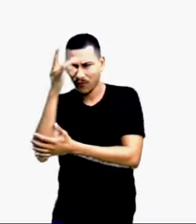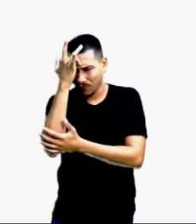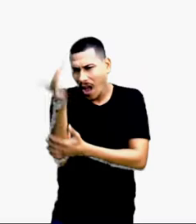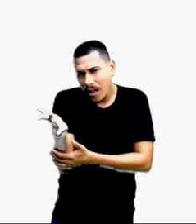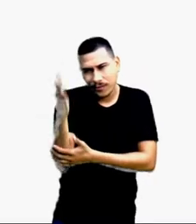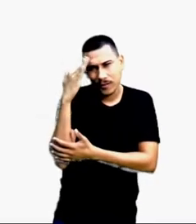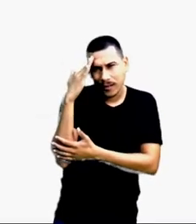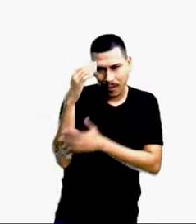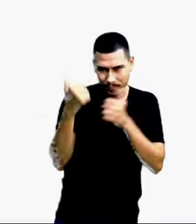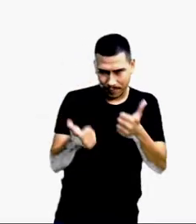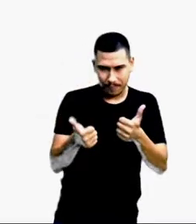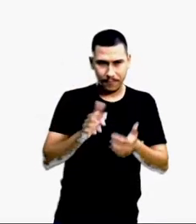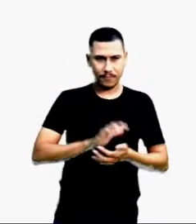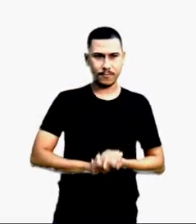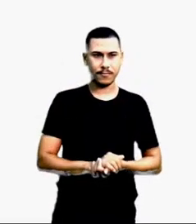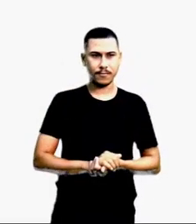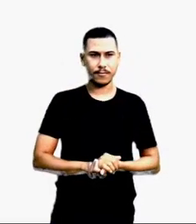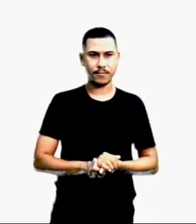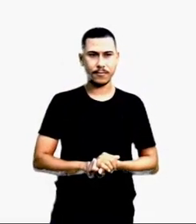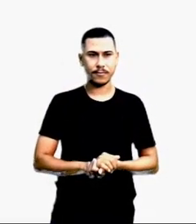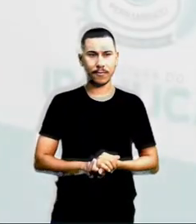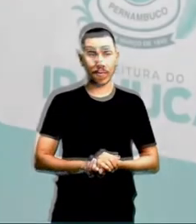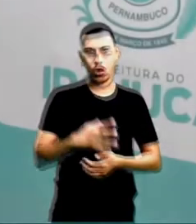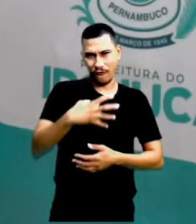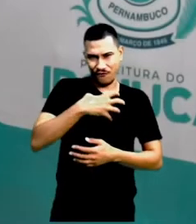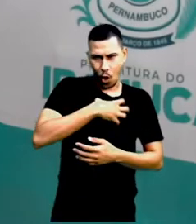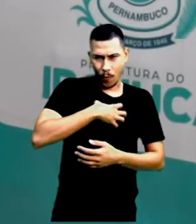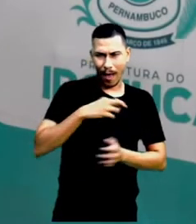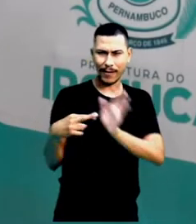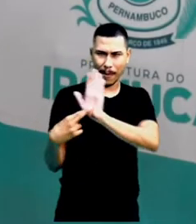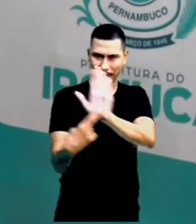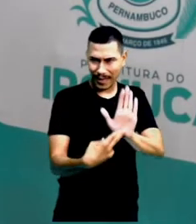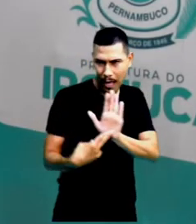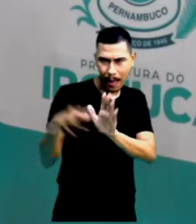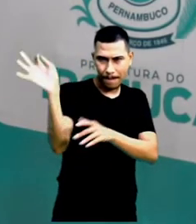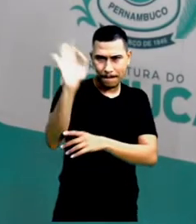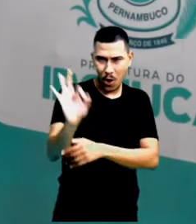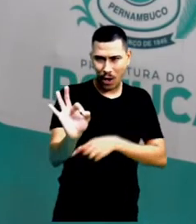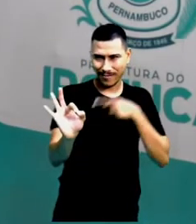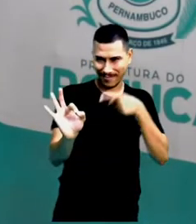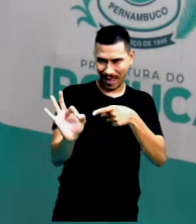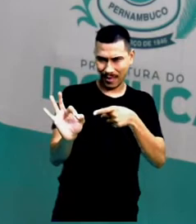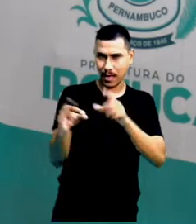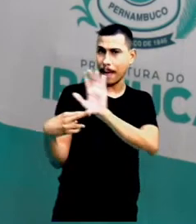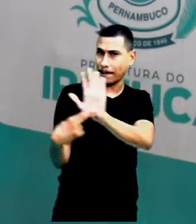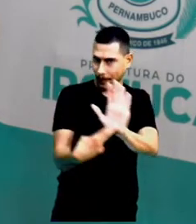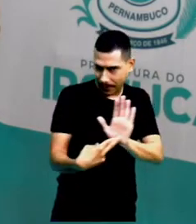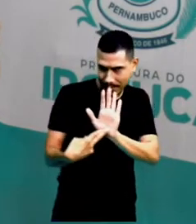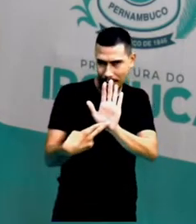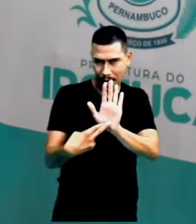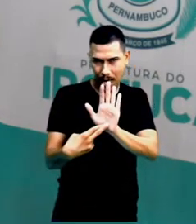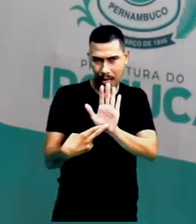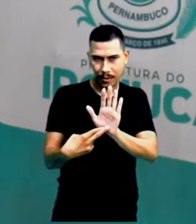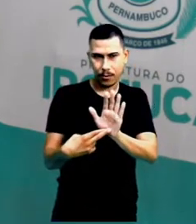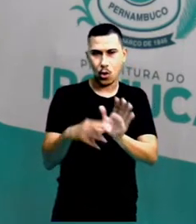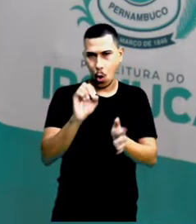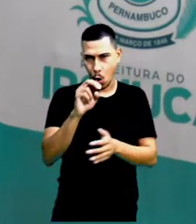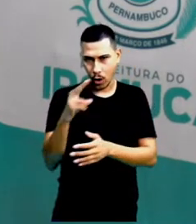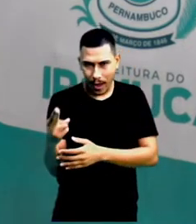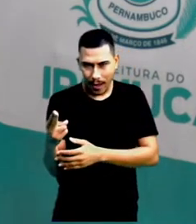ver vou ver a forma de representar uma porcentagem como representação fracionária